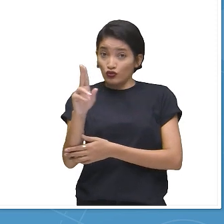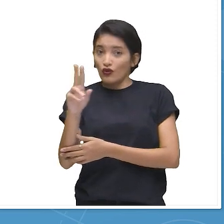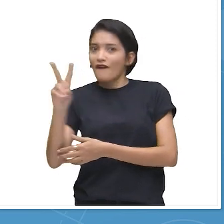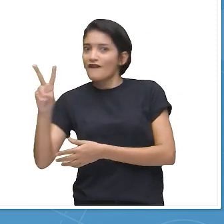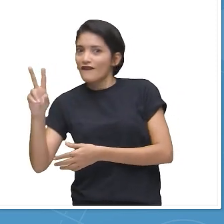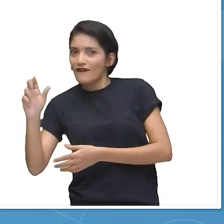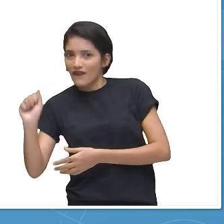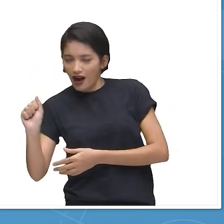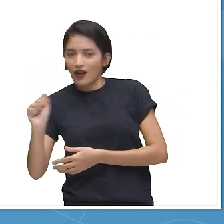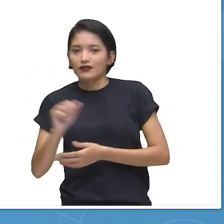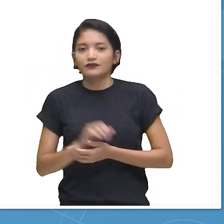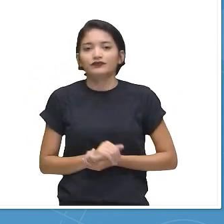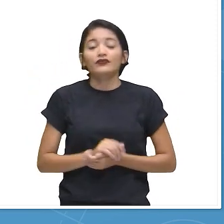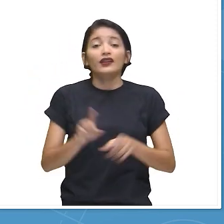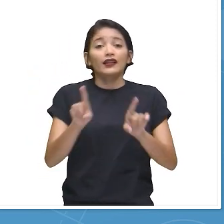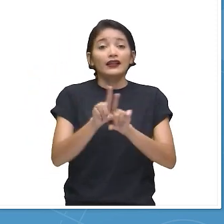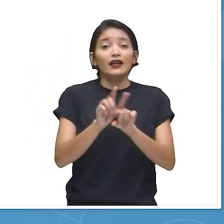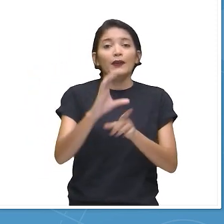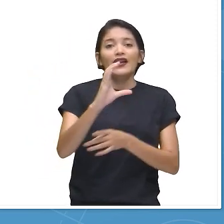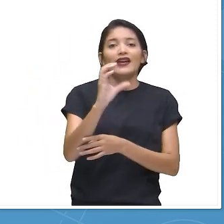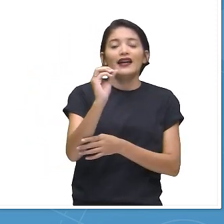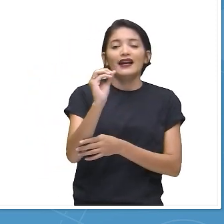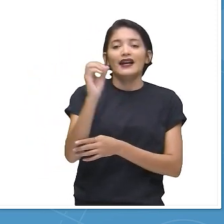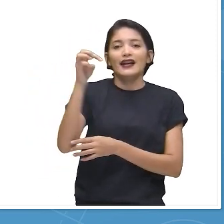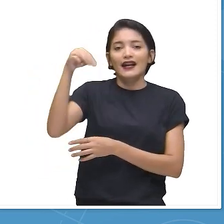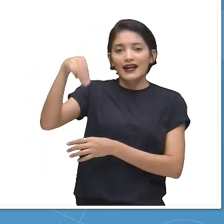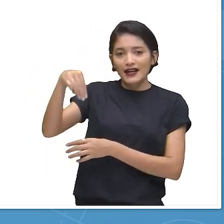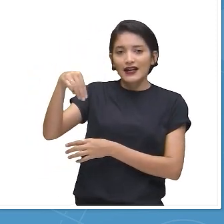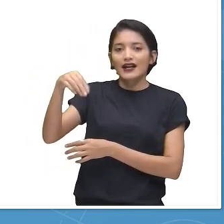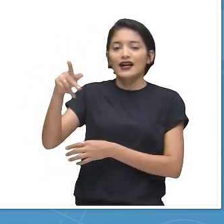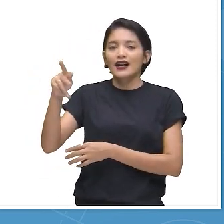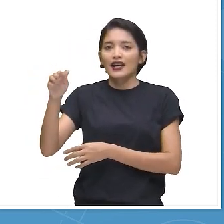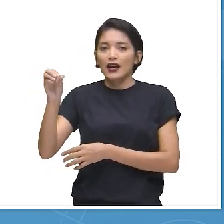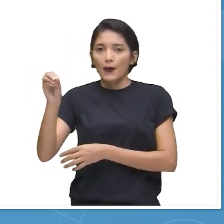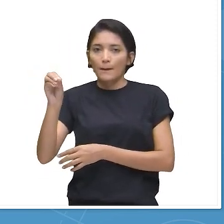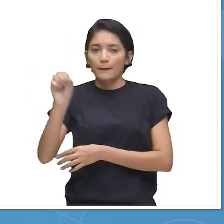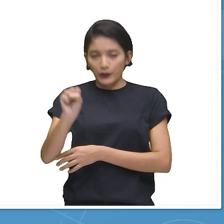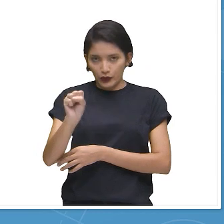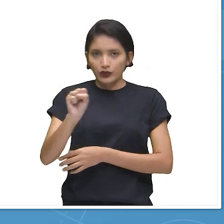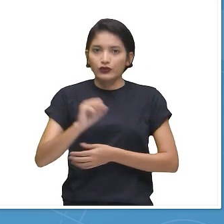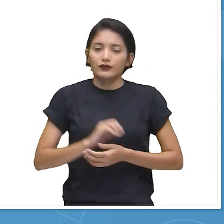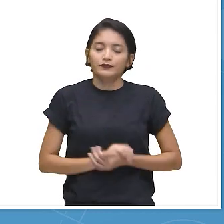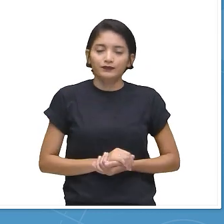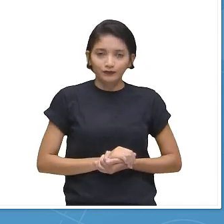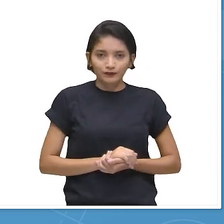sílabas. Campos, se tivesse no singular, também seriam duas sílabas. Campos, muito